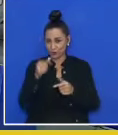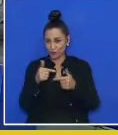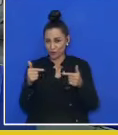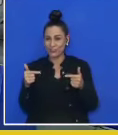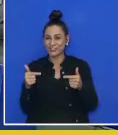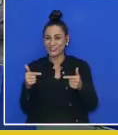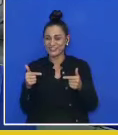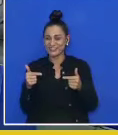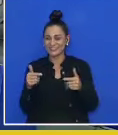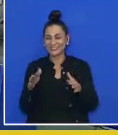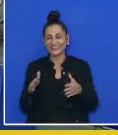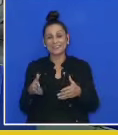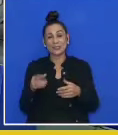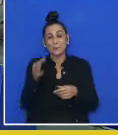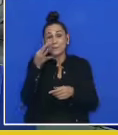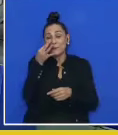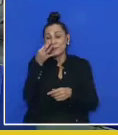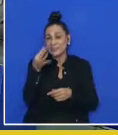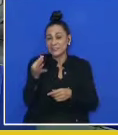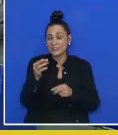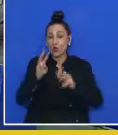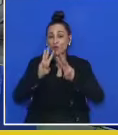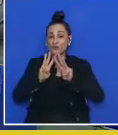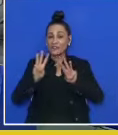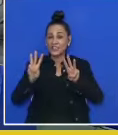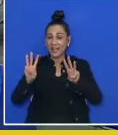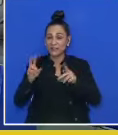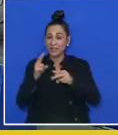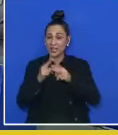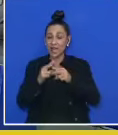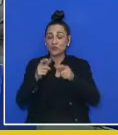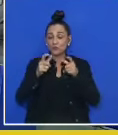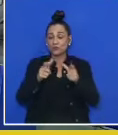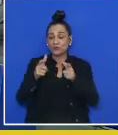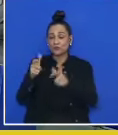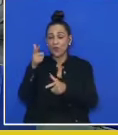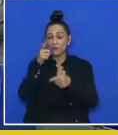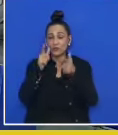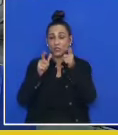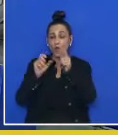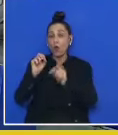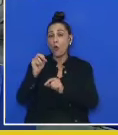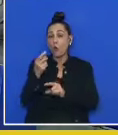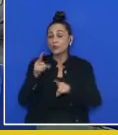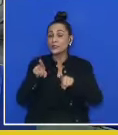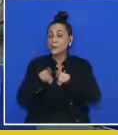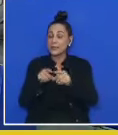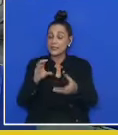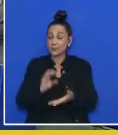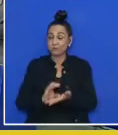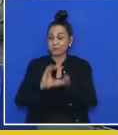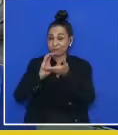dia de sorte? Então fique atento ao site da Caixa para saber de onde são as apostas vencedoras e ainda se o prêmio está acumulado.